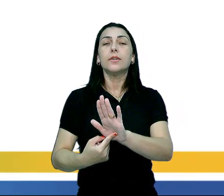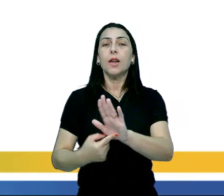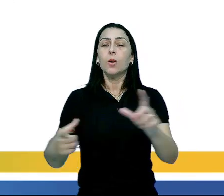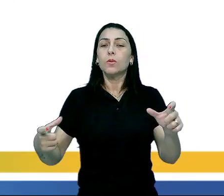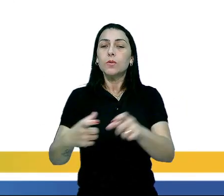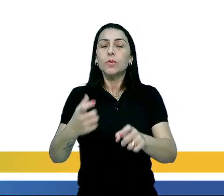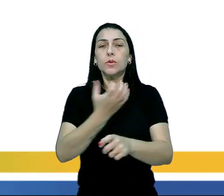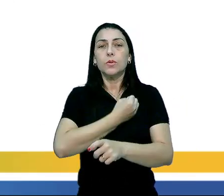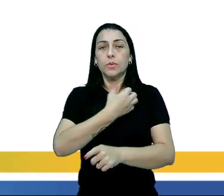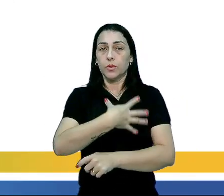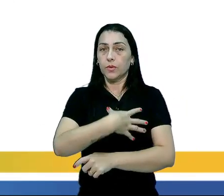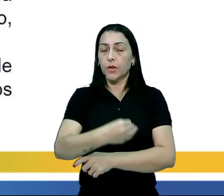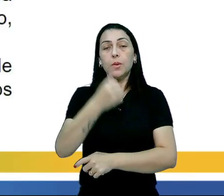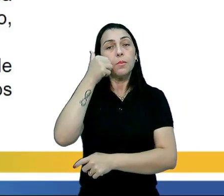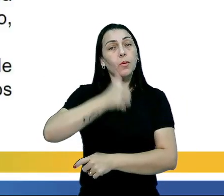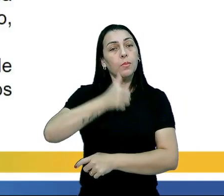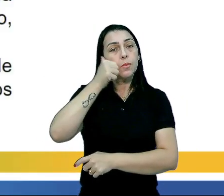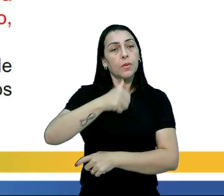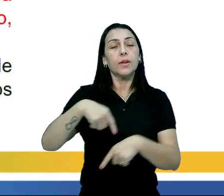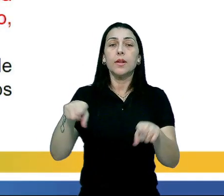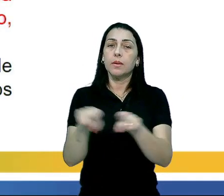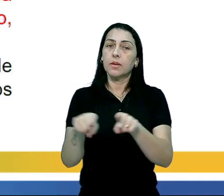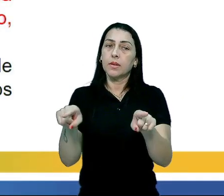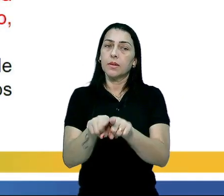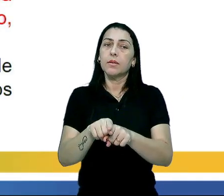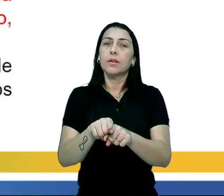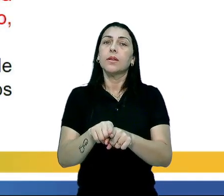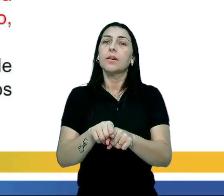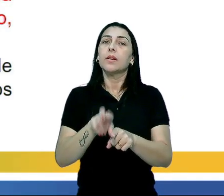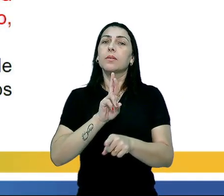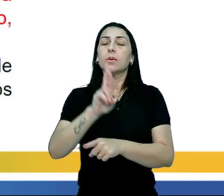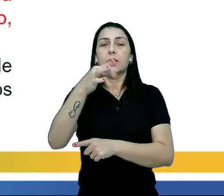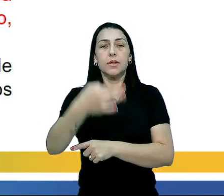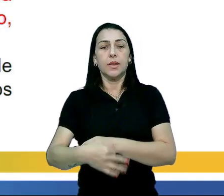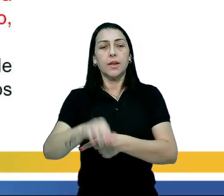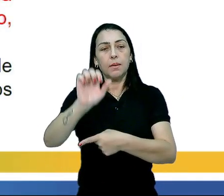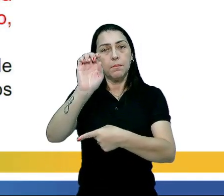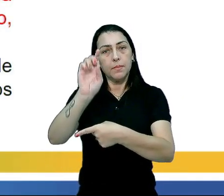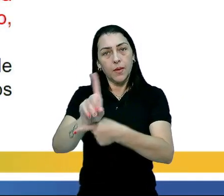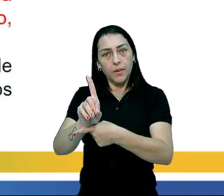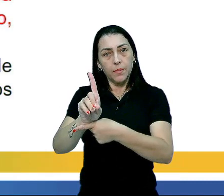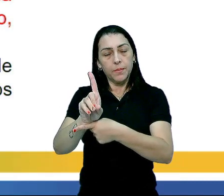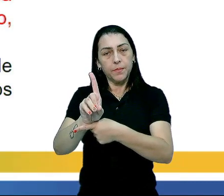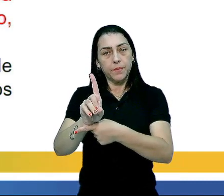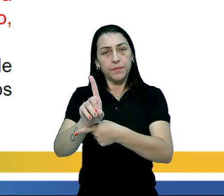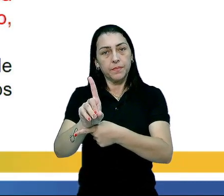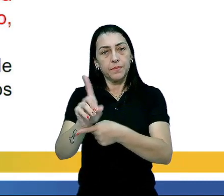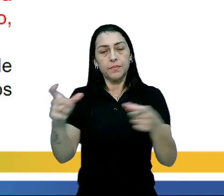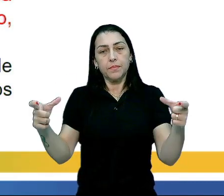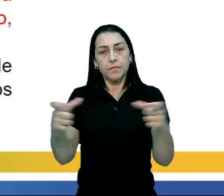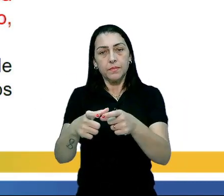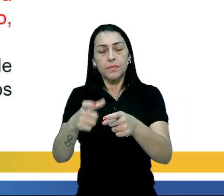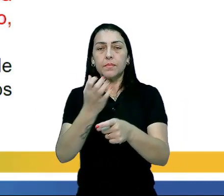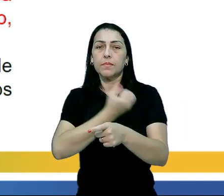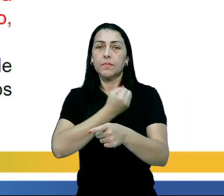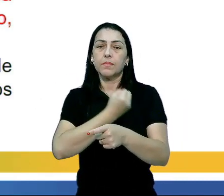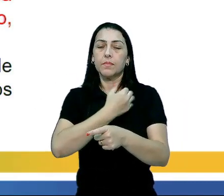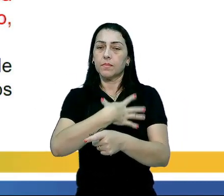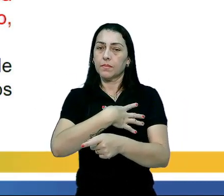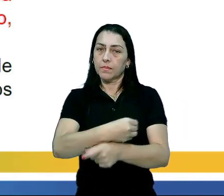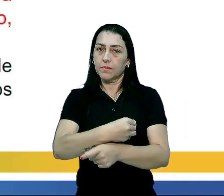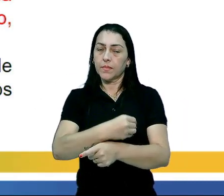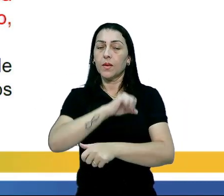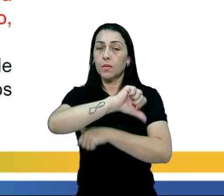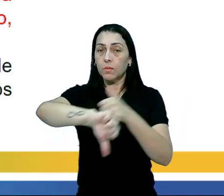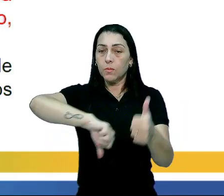no número de filhos por mulher, então a alternativa correta é a letra D. A redução aí do número de filhos, que